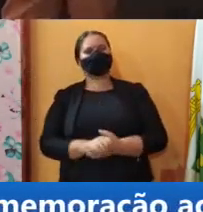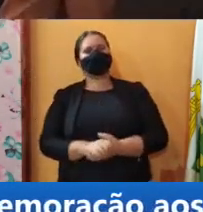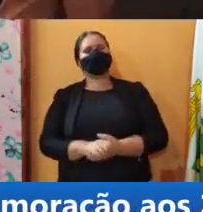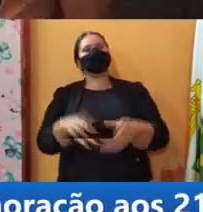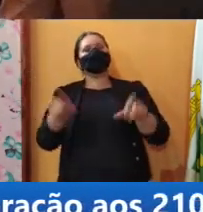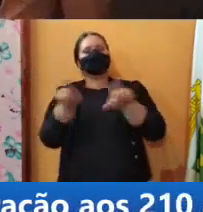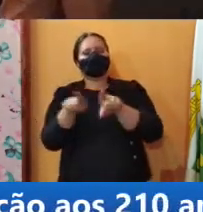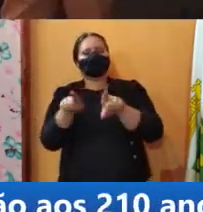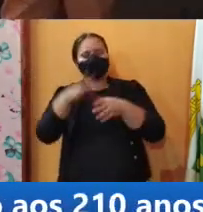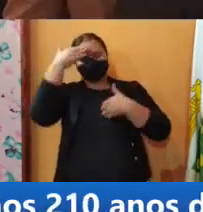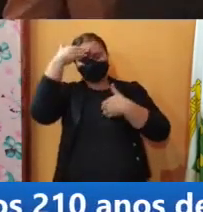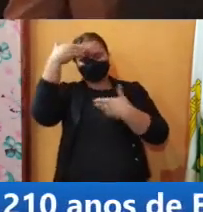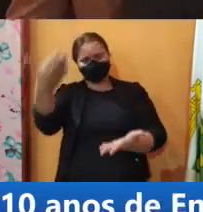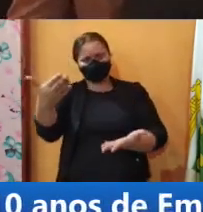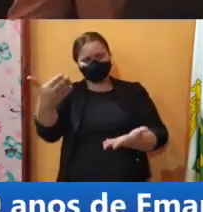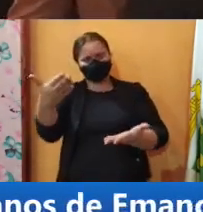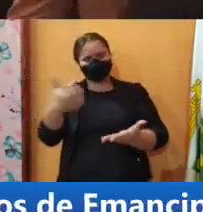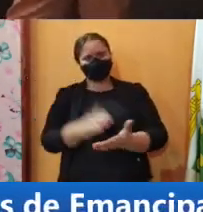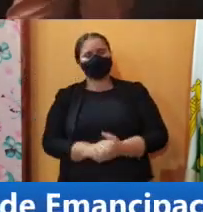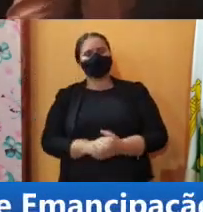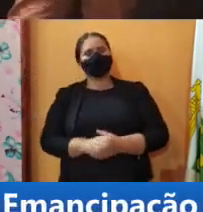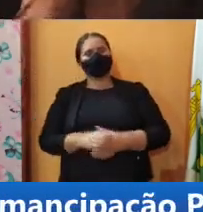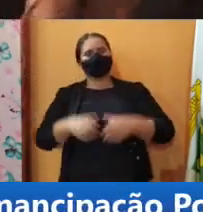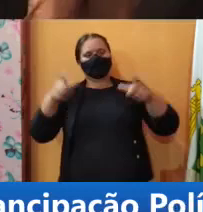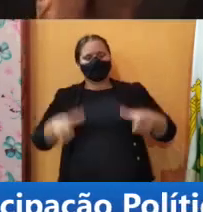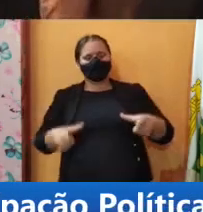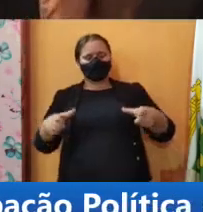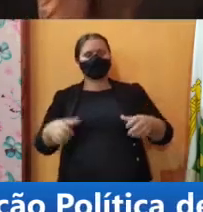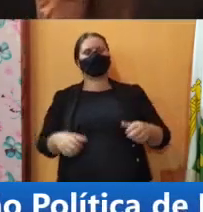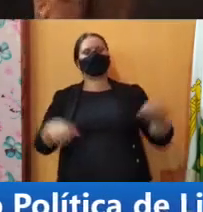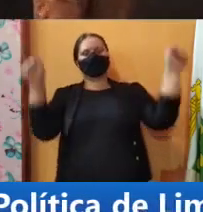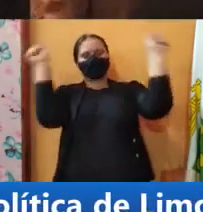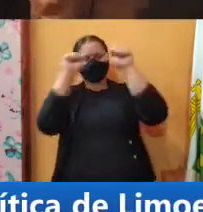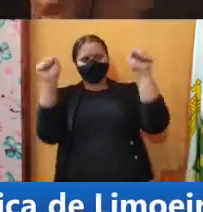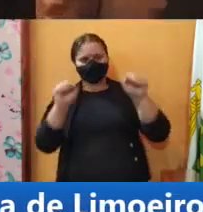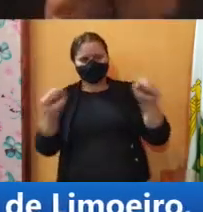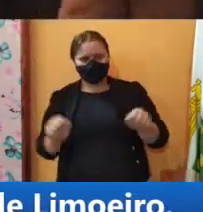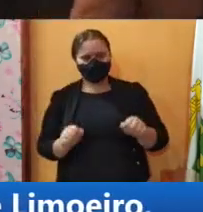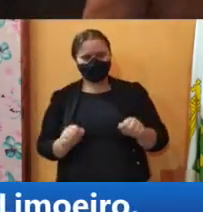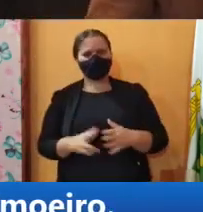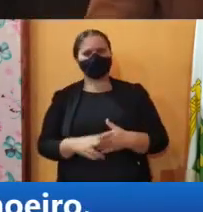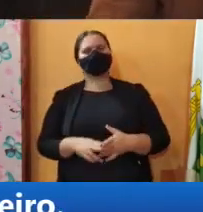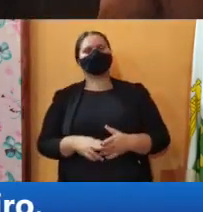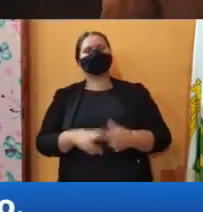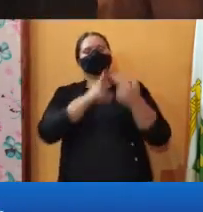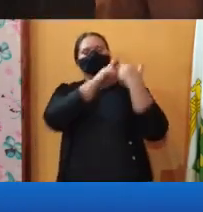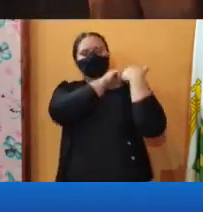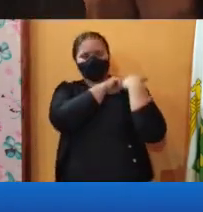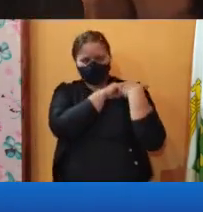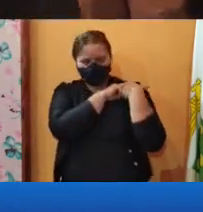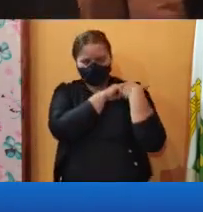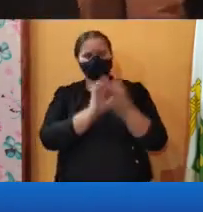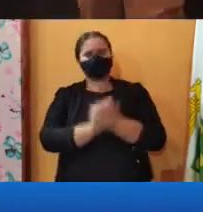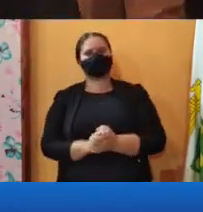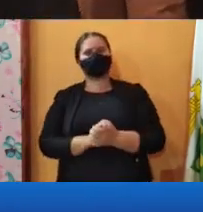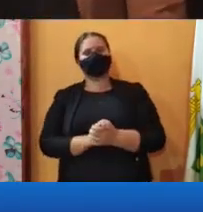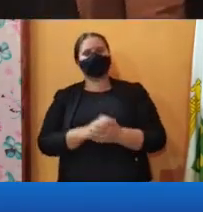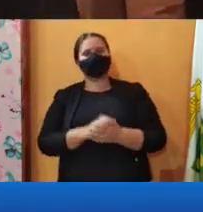quero agradecer ao Galpão, Fábio, meu mestre. Eu costumava na sala dizer ele Paulo Freire.